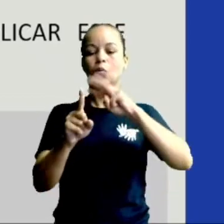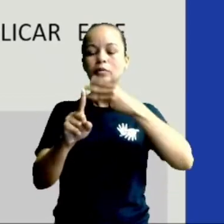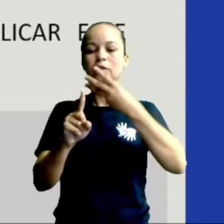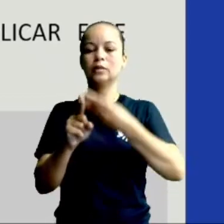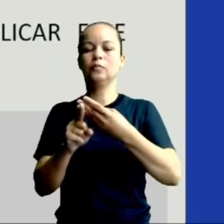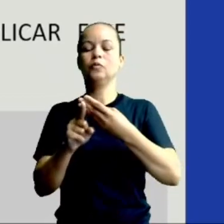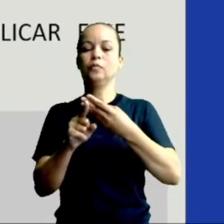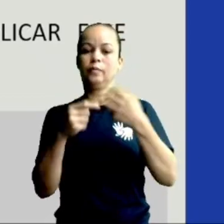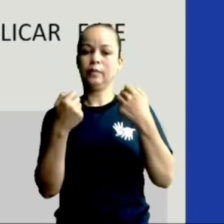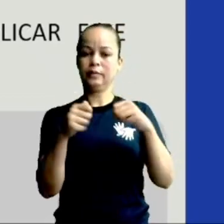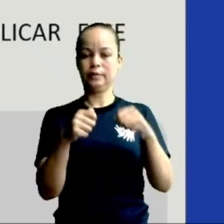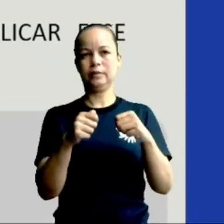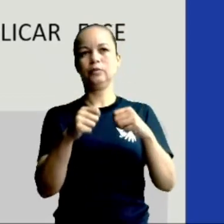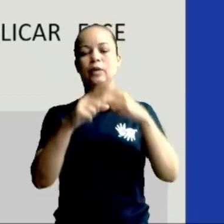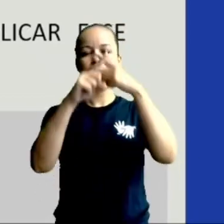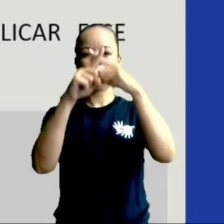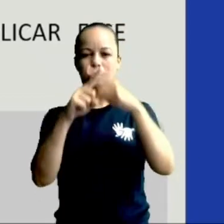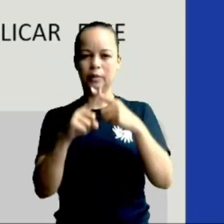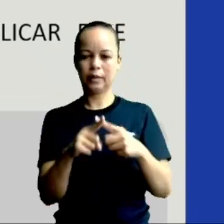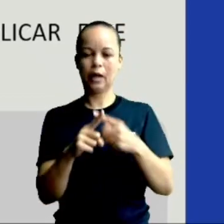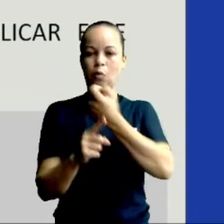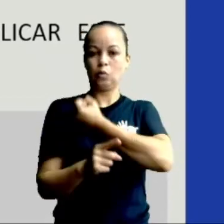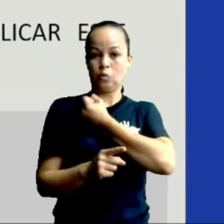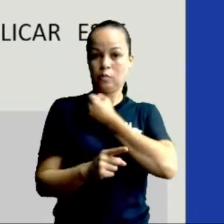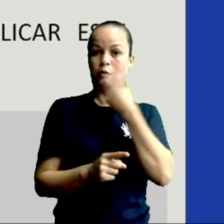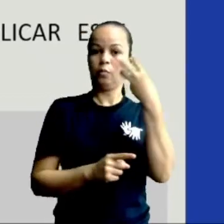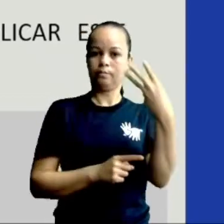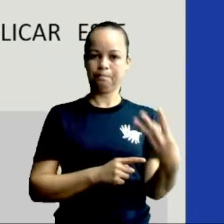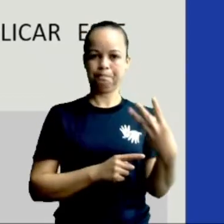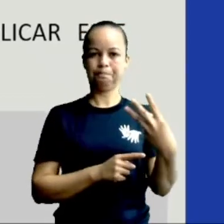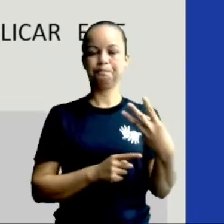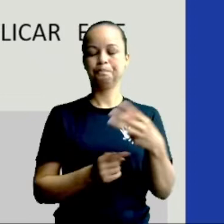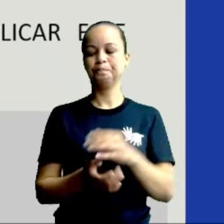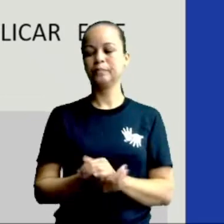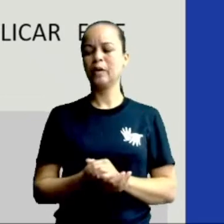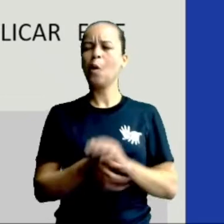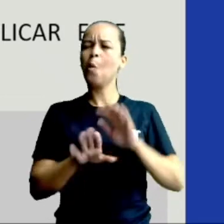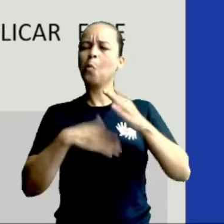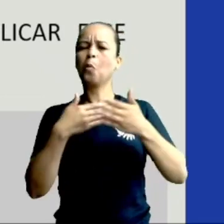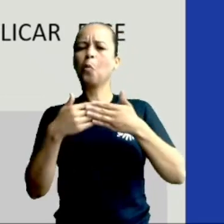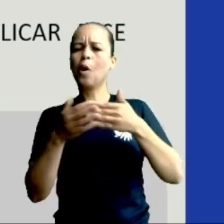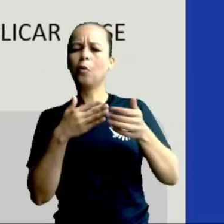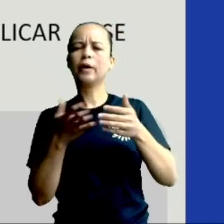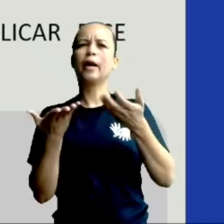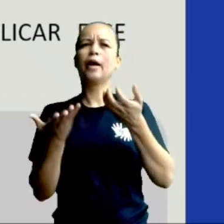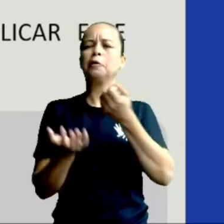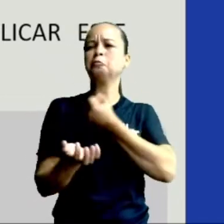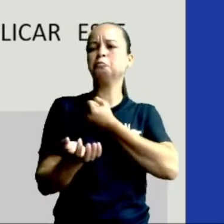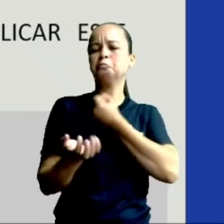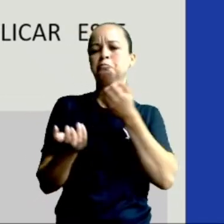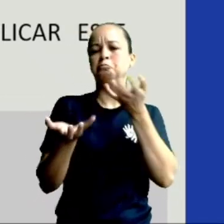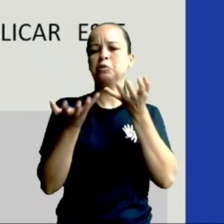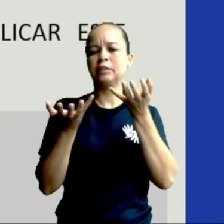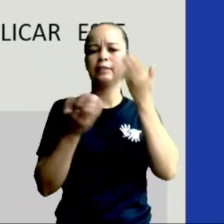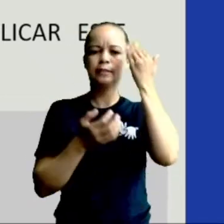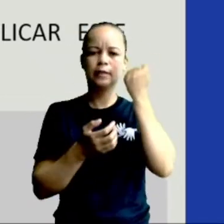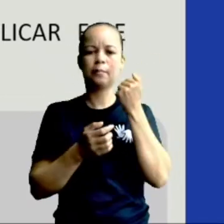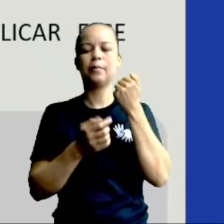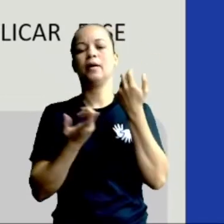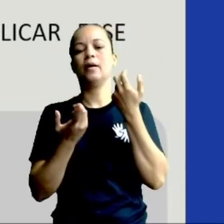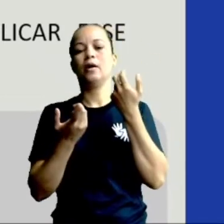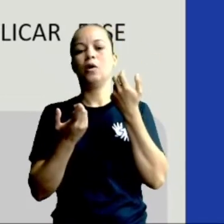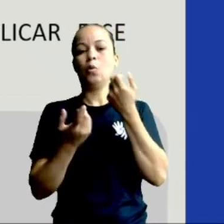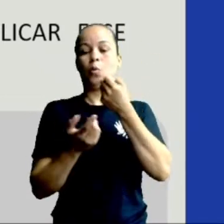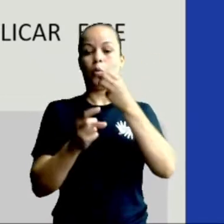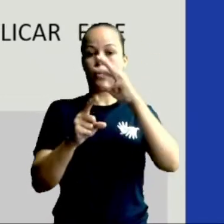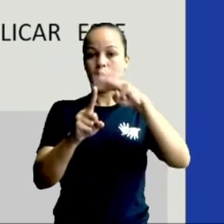multiplicar esse número por 3, ok? Então, todo número que eu quiser saber o triplo dele, eu multiplico por 3. E